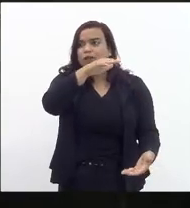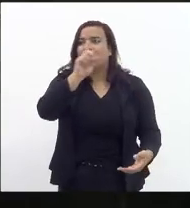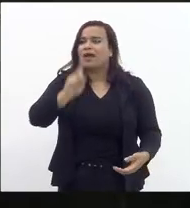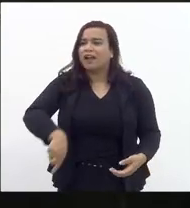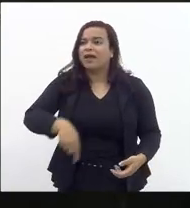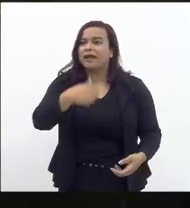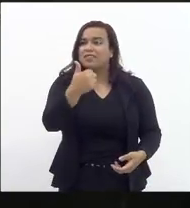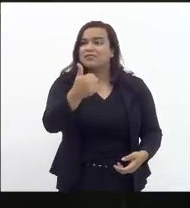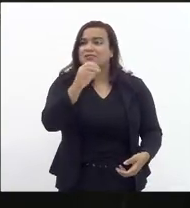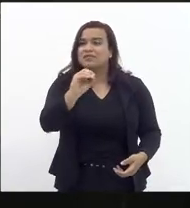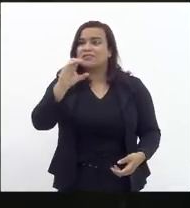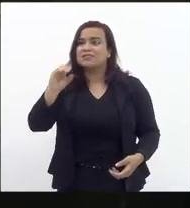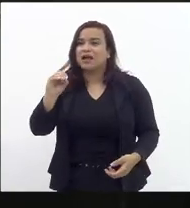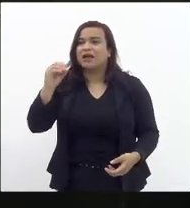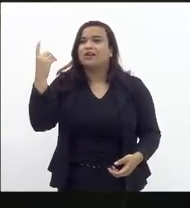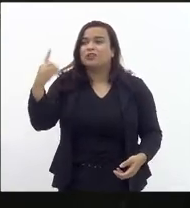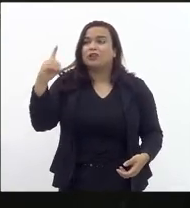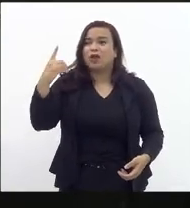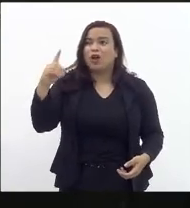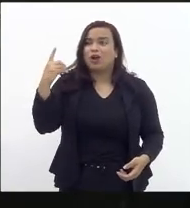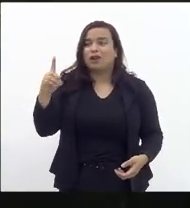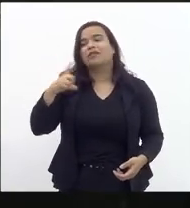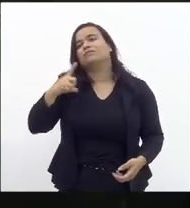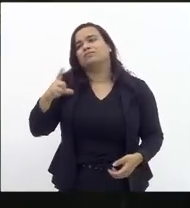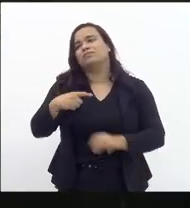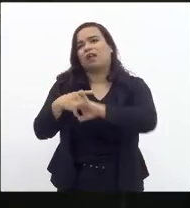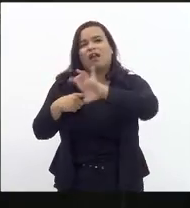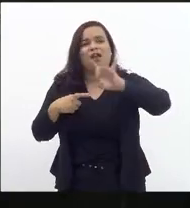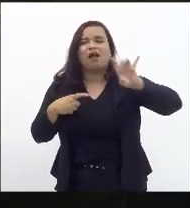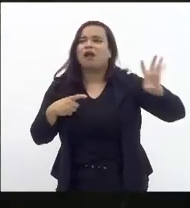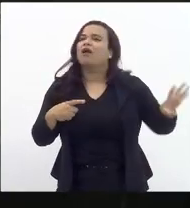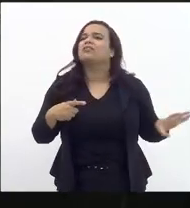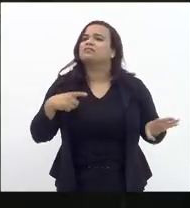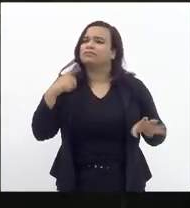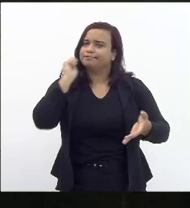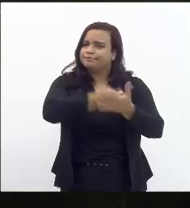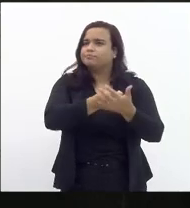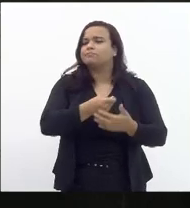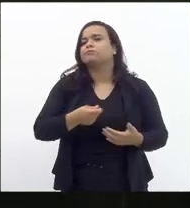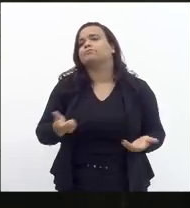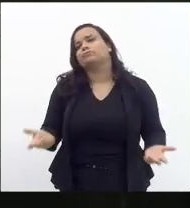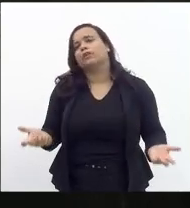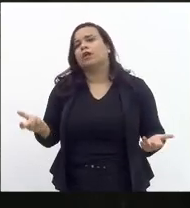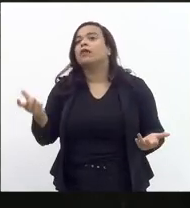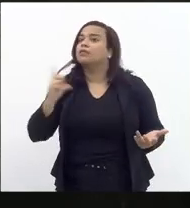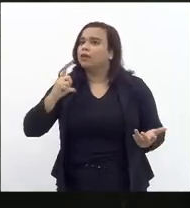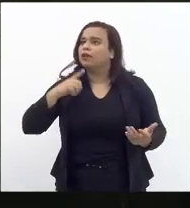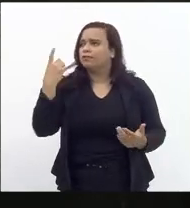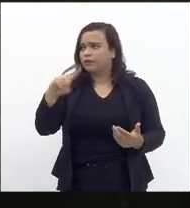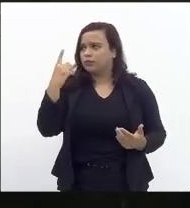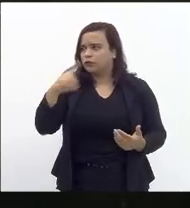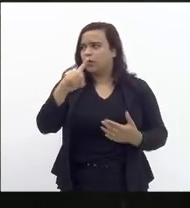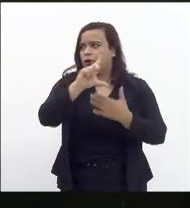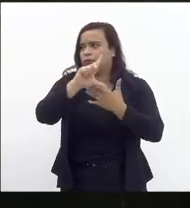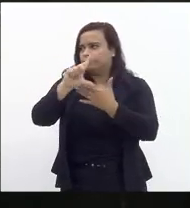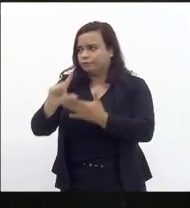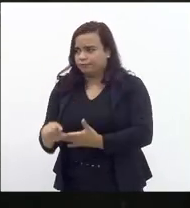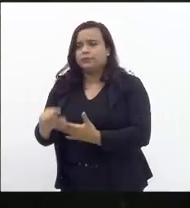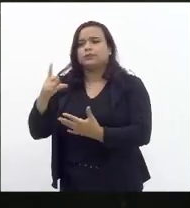barril, apesar de ter havido uma queda do dólar, o dólar está em torno